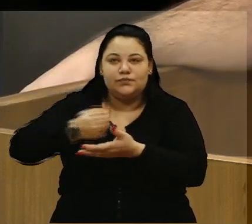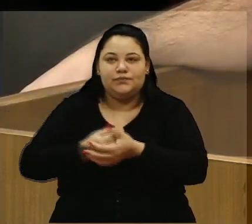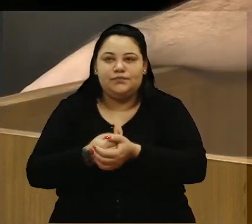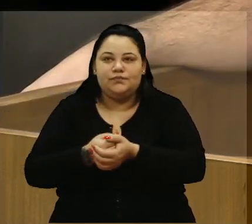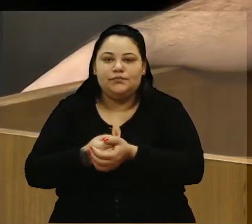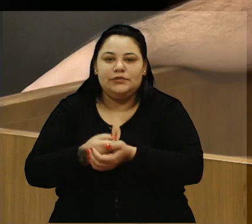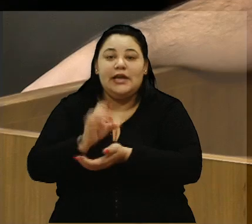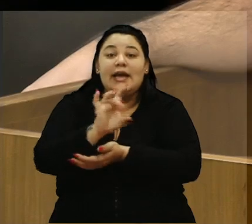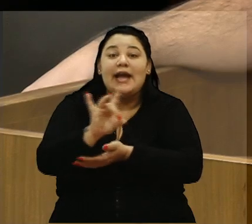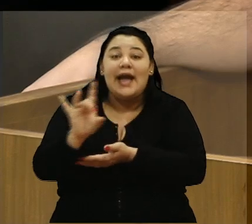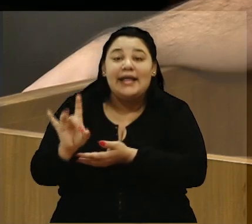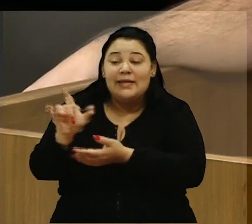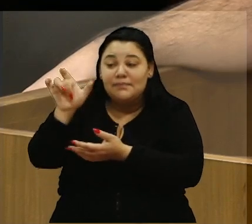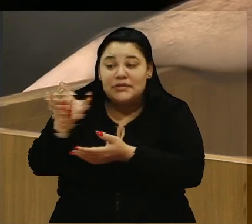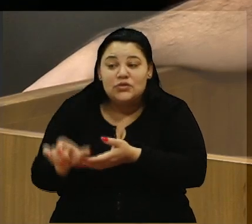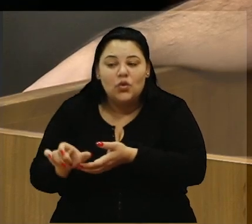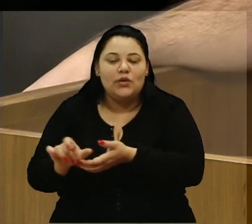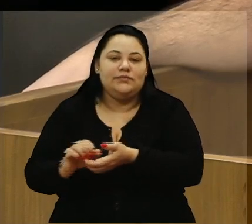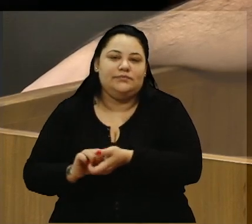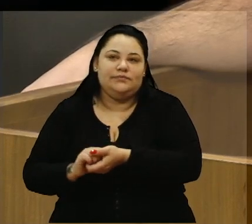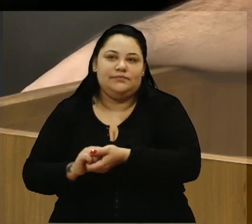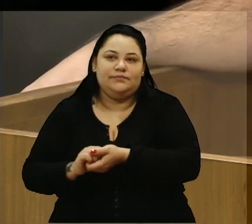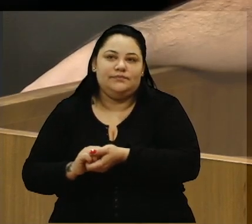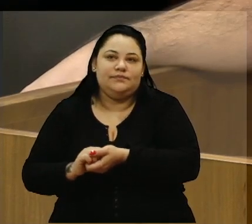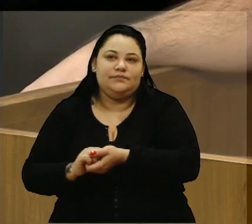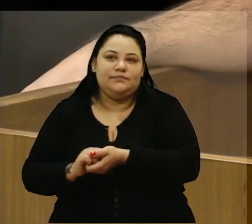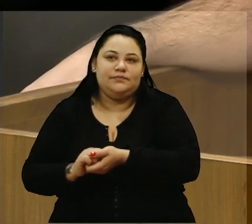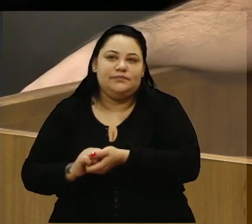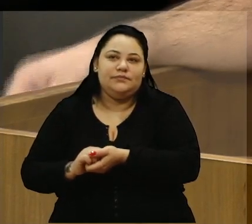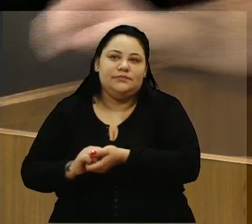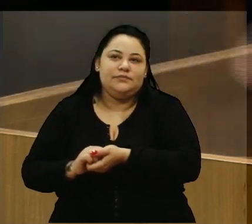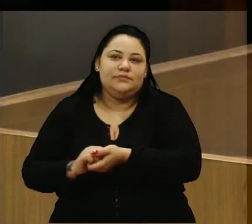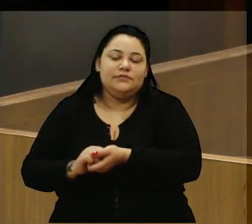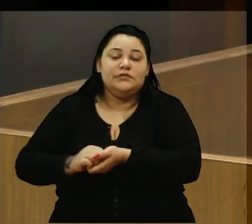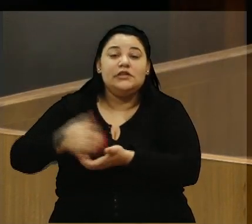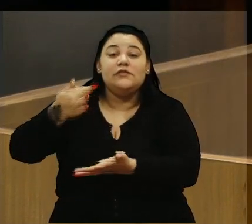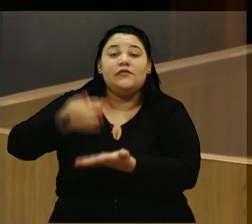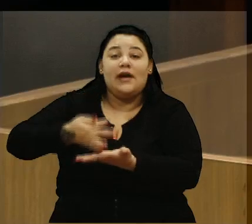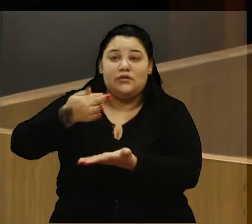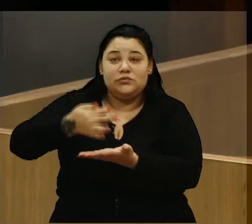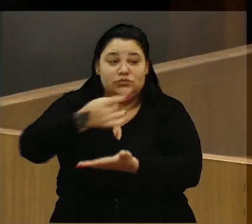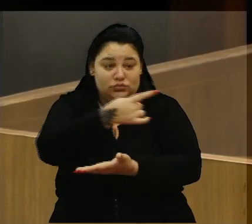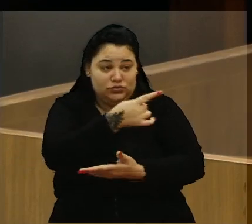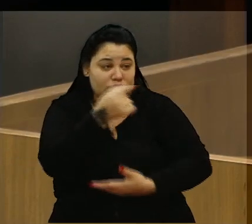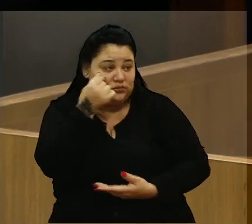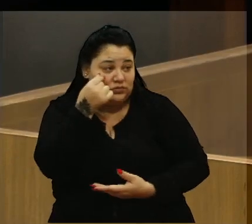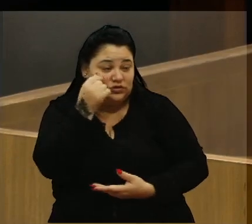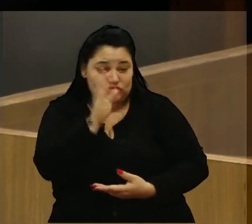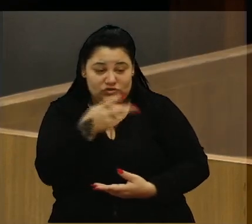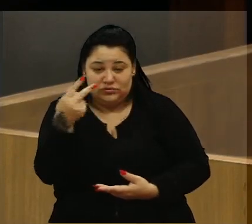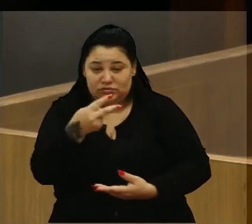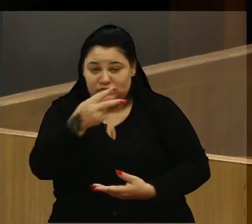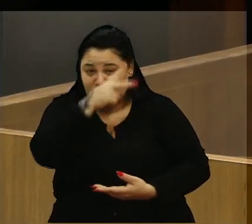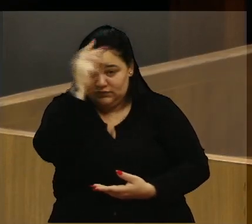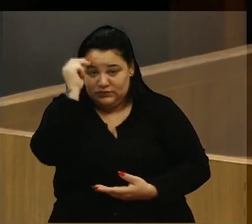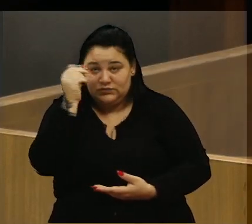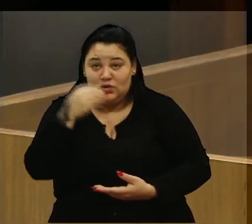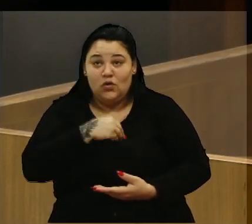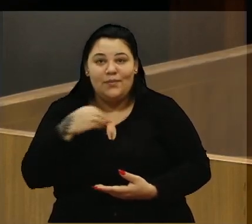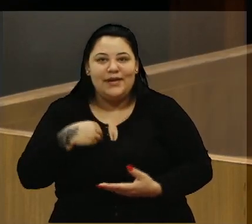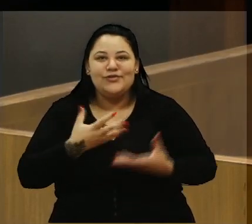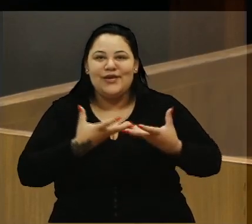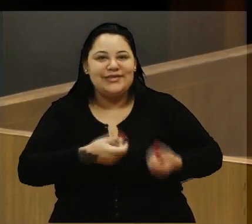cada pessoa que deixa de faltar, vereador Fritz, senhor que foi vice-prefeito, o médico